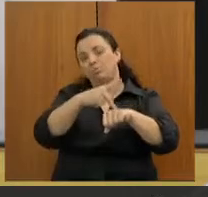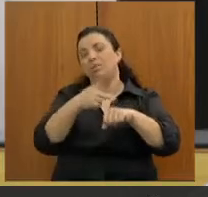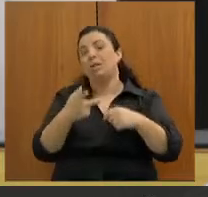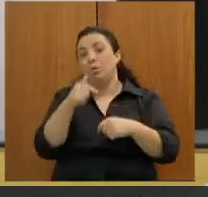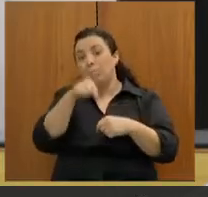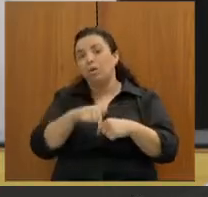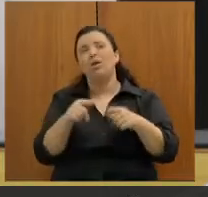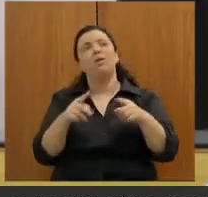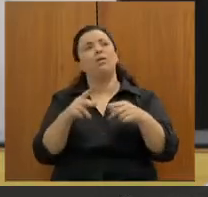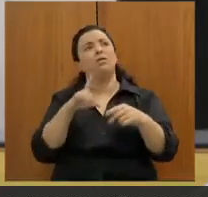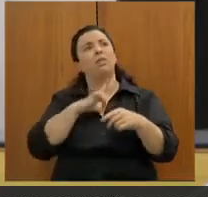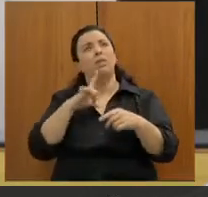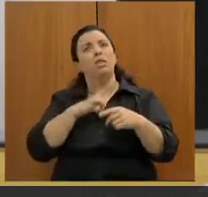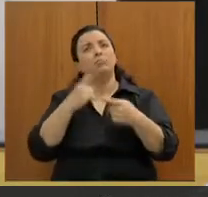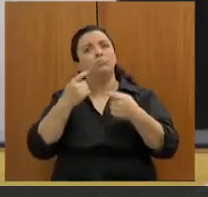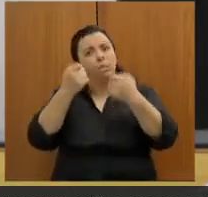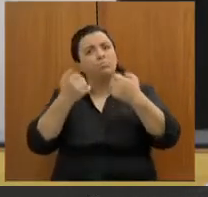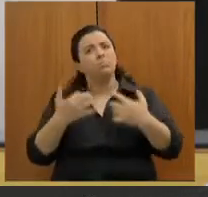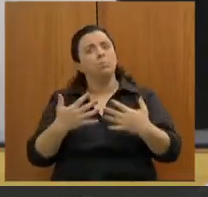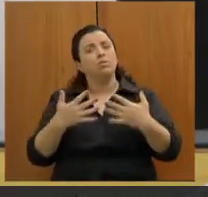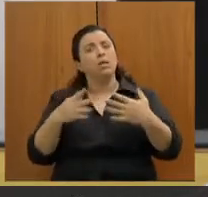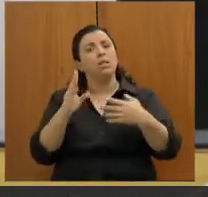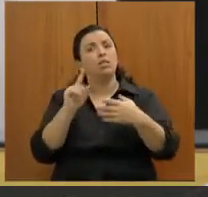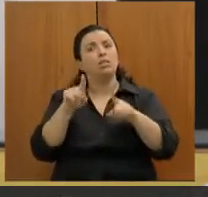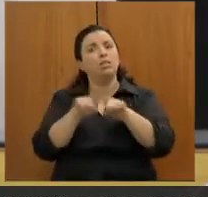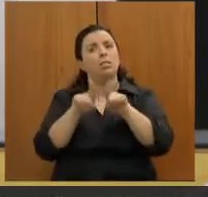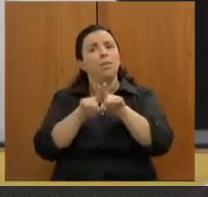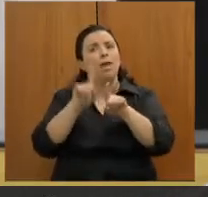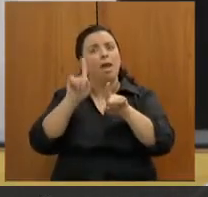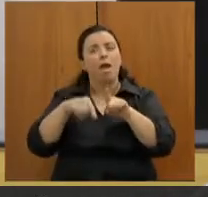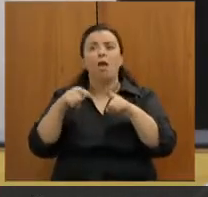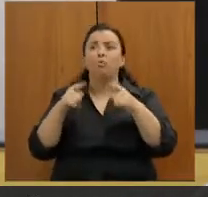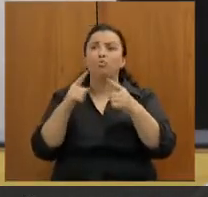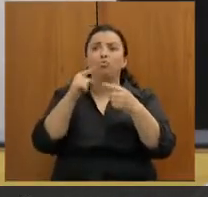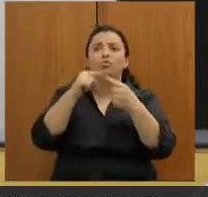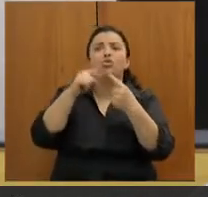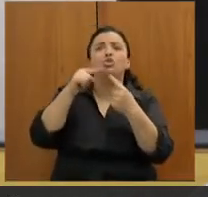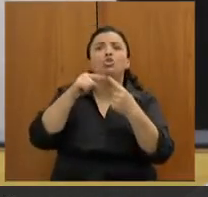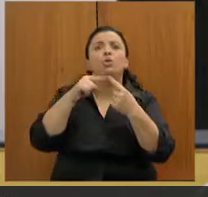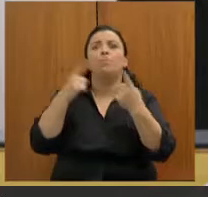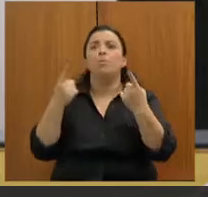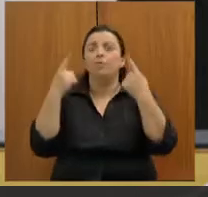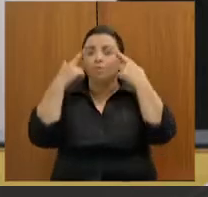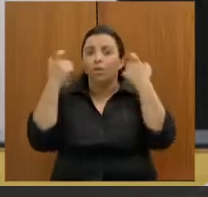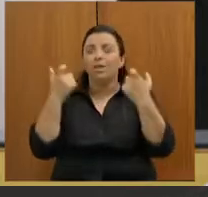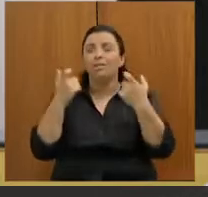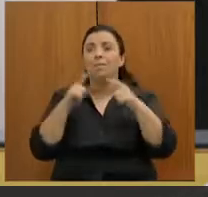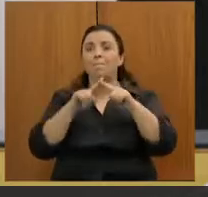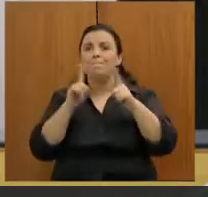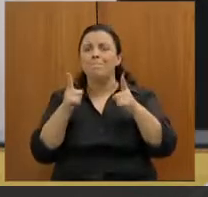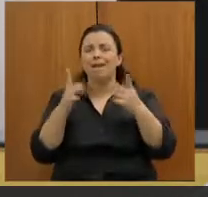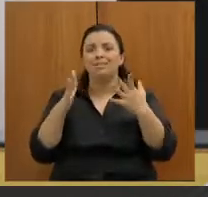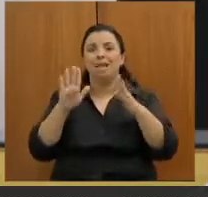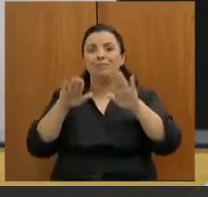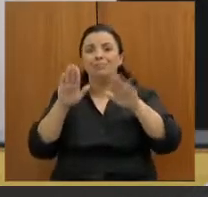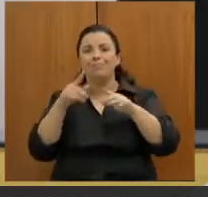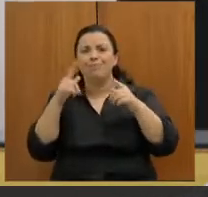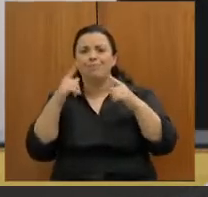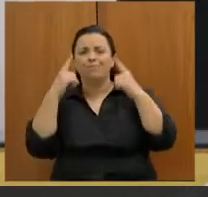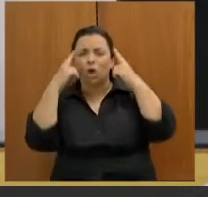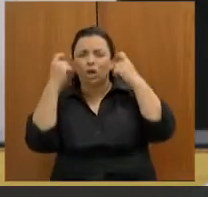um dos tipos de violência violência psicológica mas como ela não é percebida como ela não é visivelmente